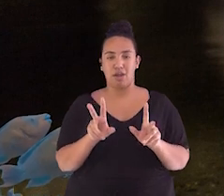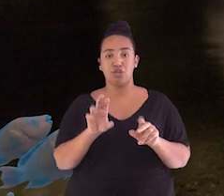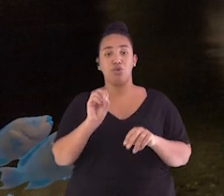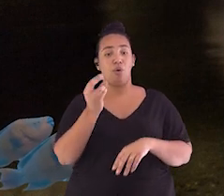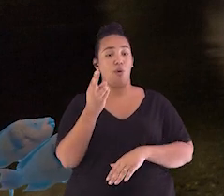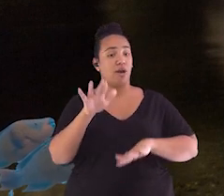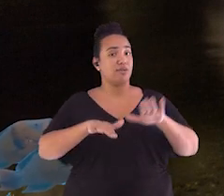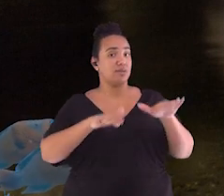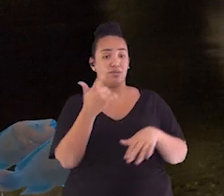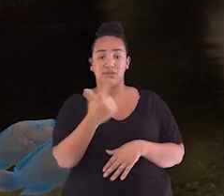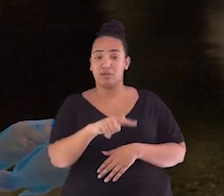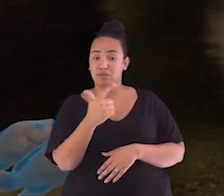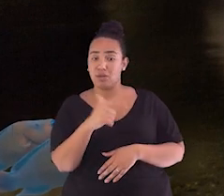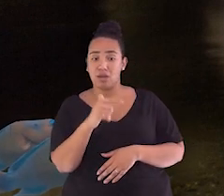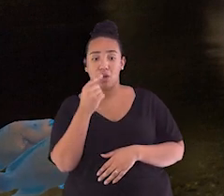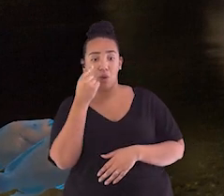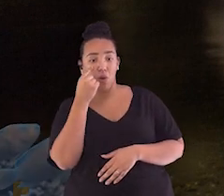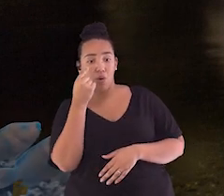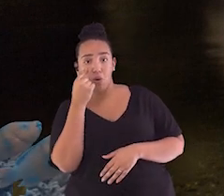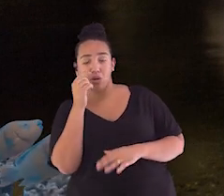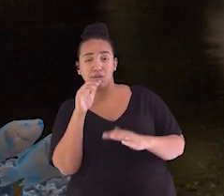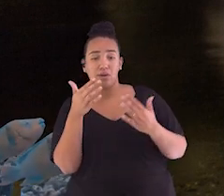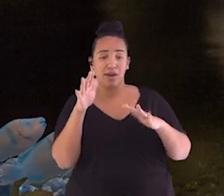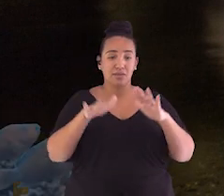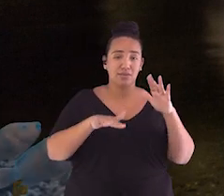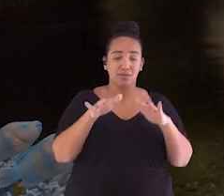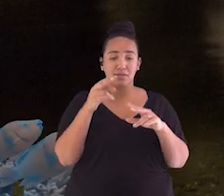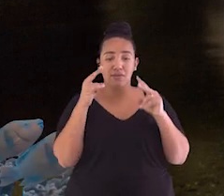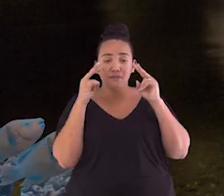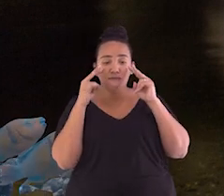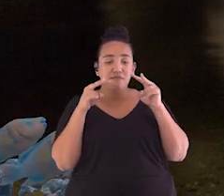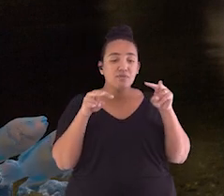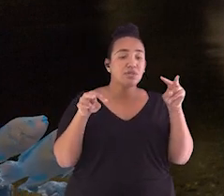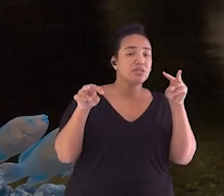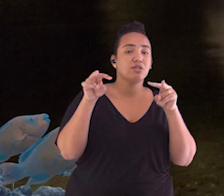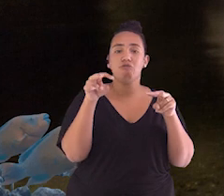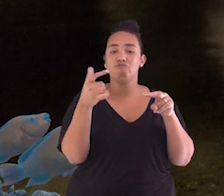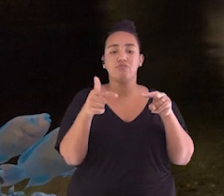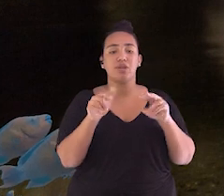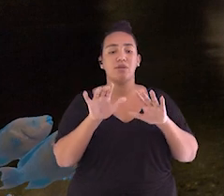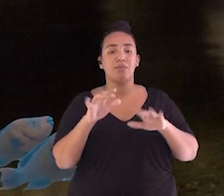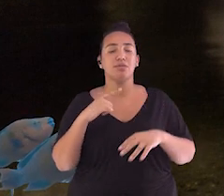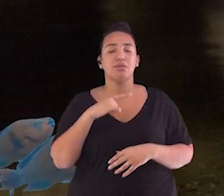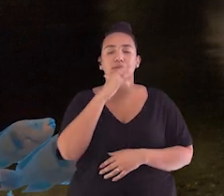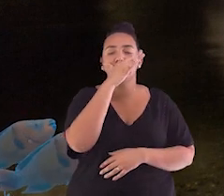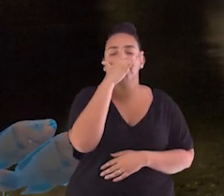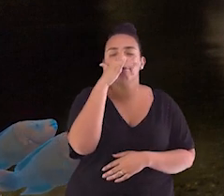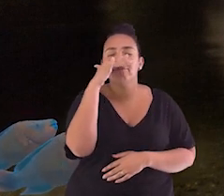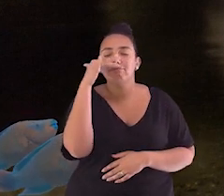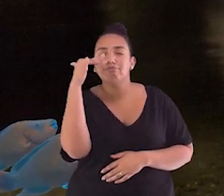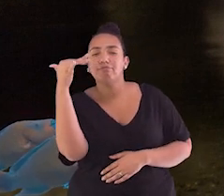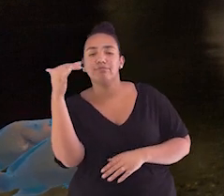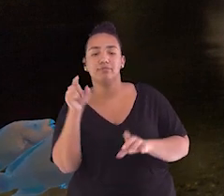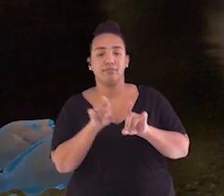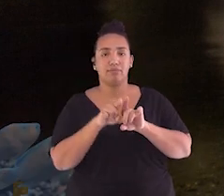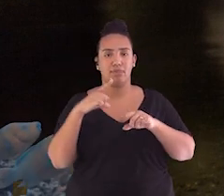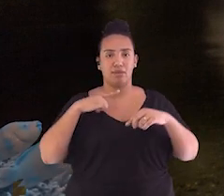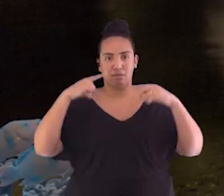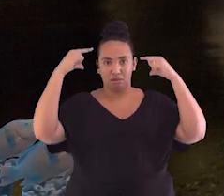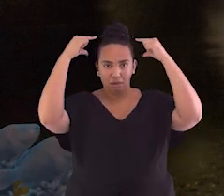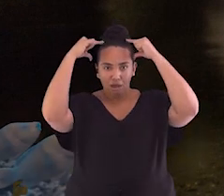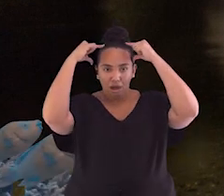ausentes, muitas das vezes a visão ela é compensada pelo olfato muito apurado e as antenas longas e